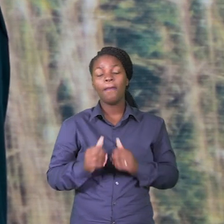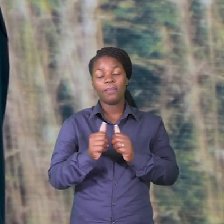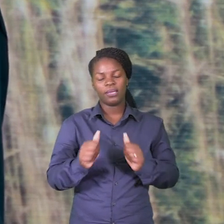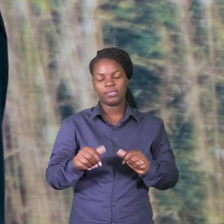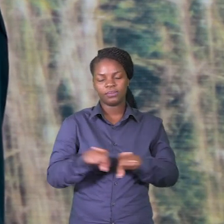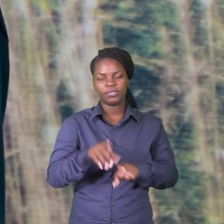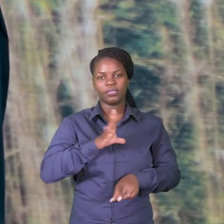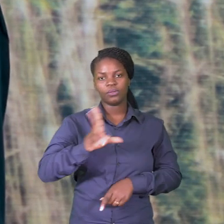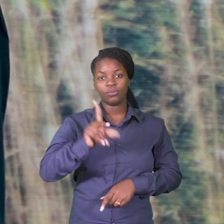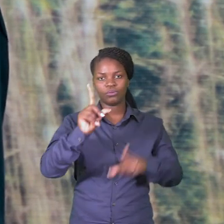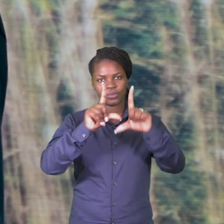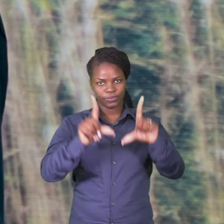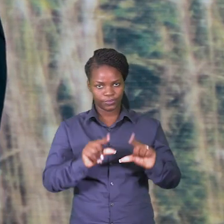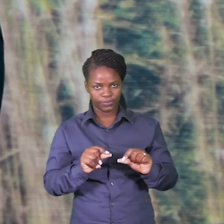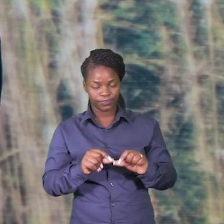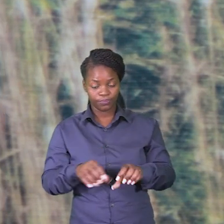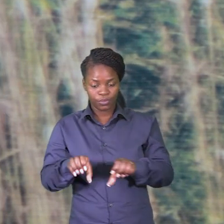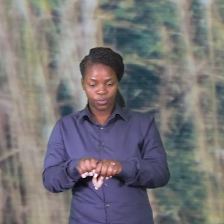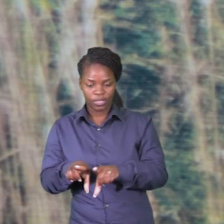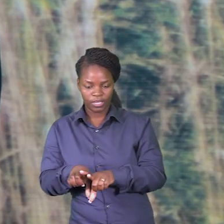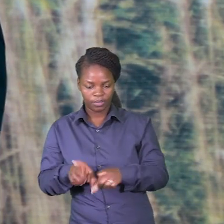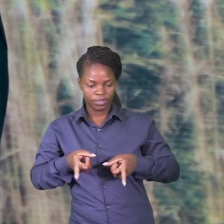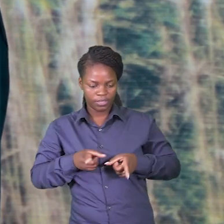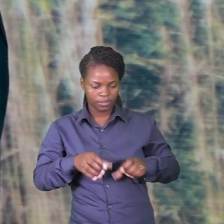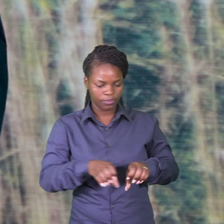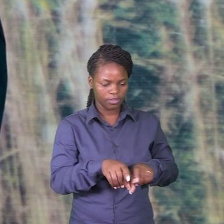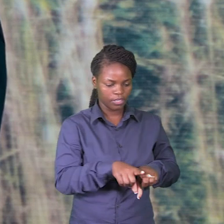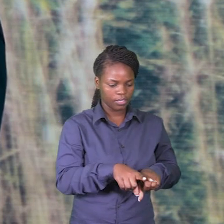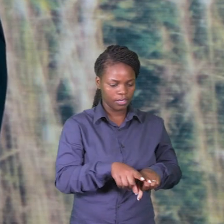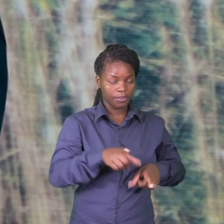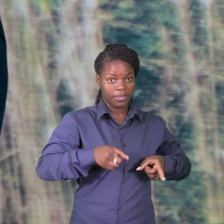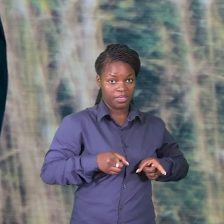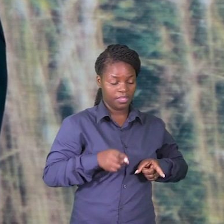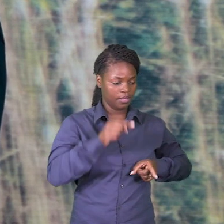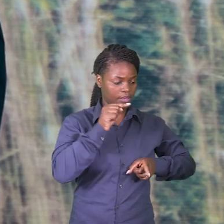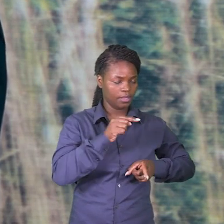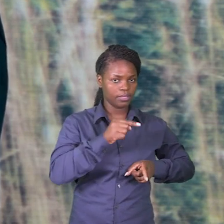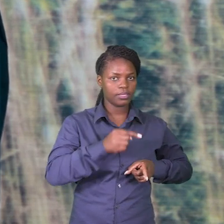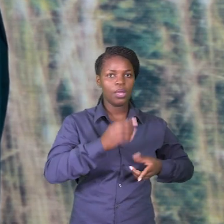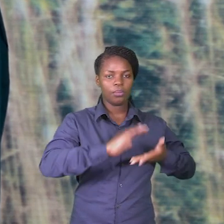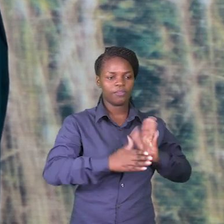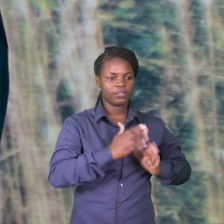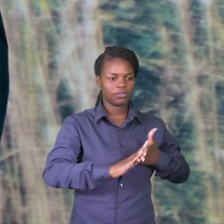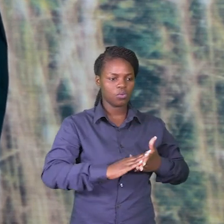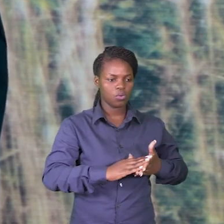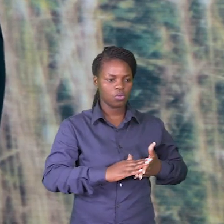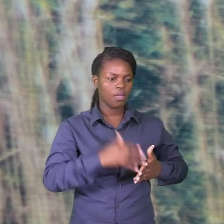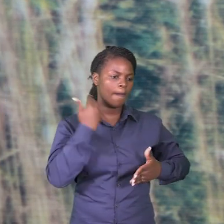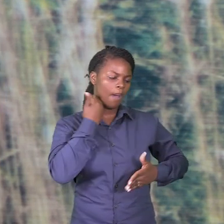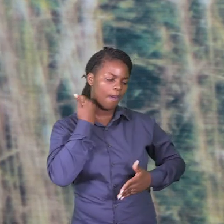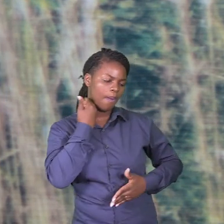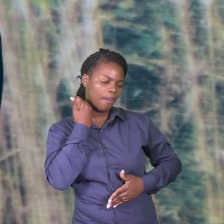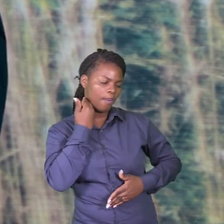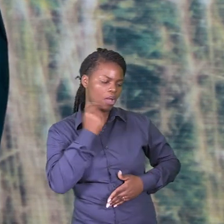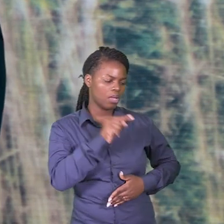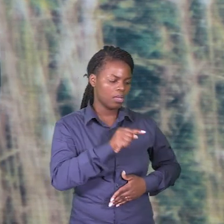muito para executar certa atividade Ah quando há episódios por exemplo de assédio sexual uma colega conversa